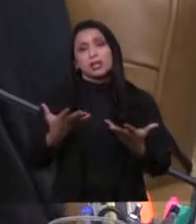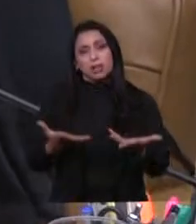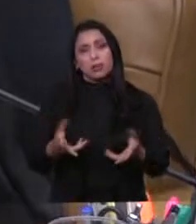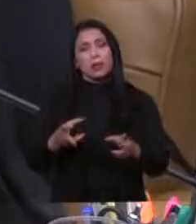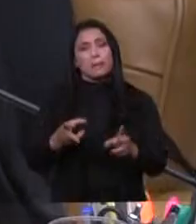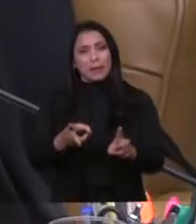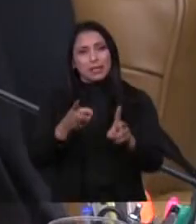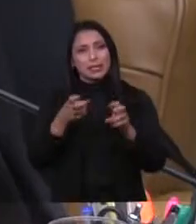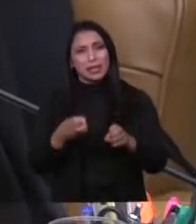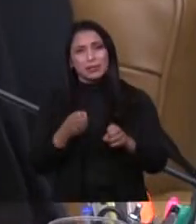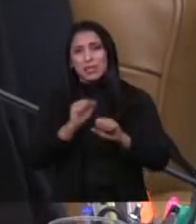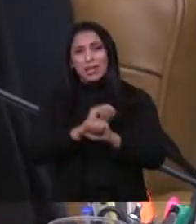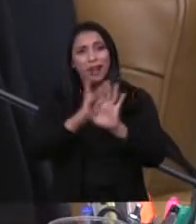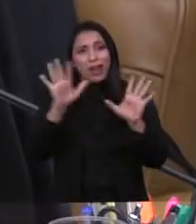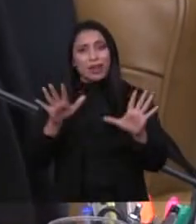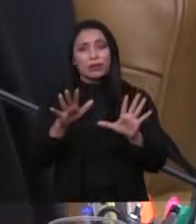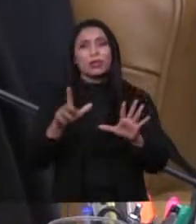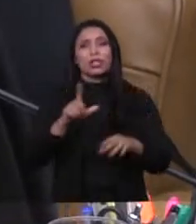da turba.